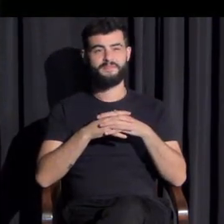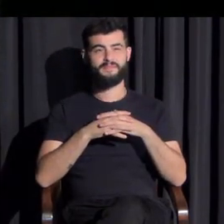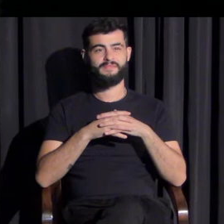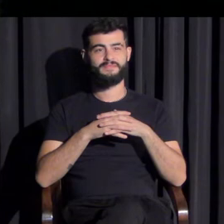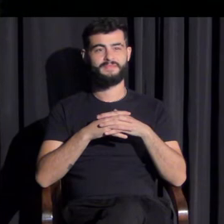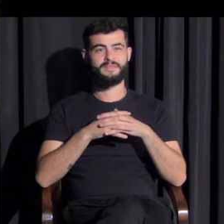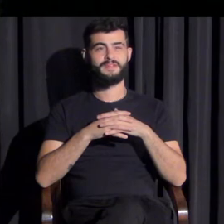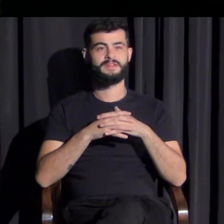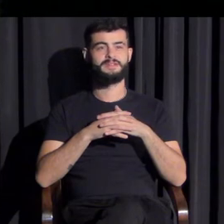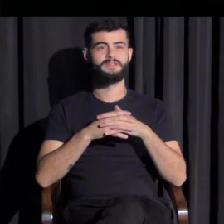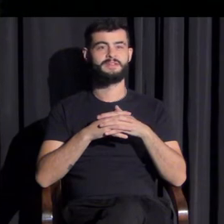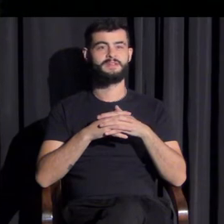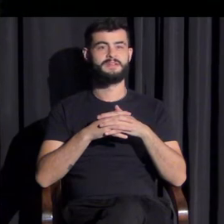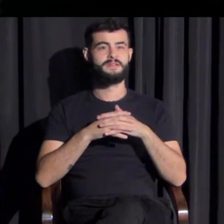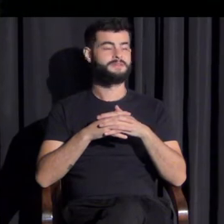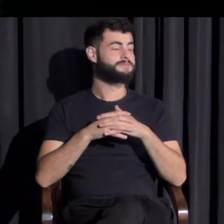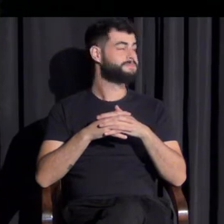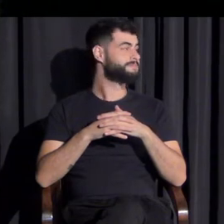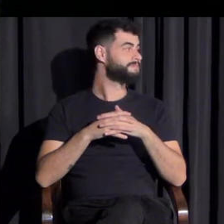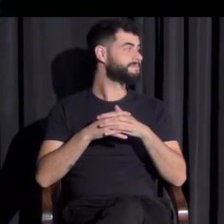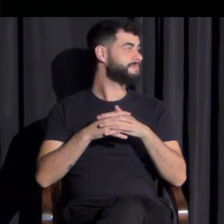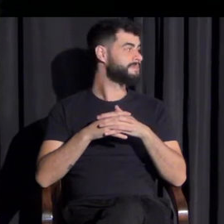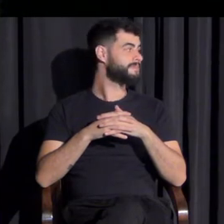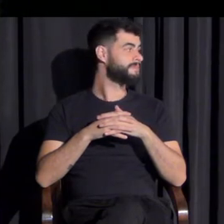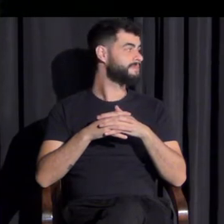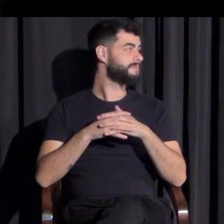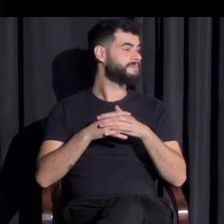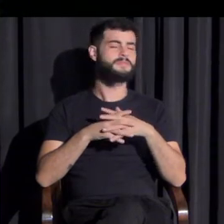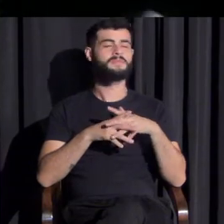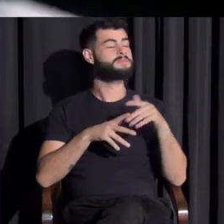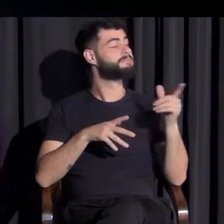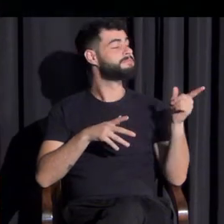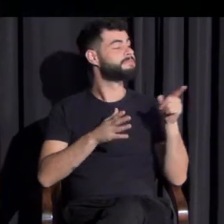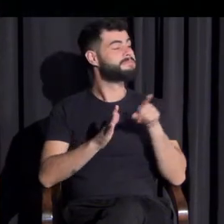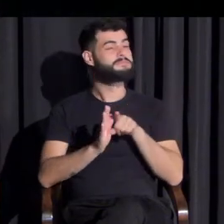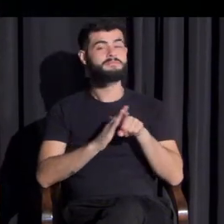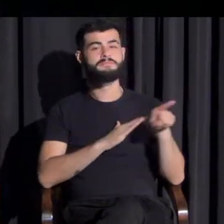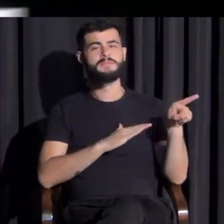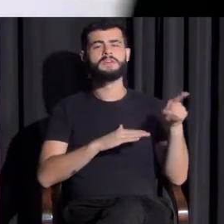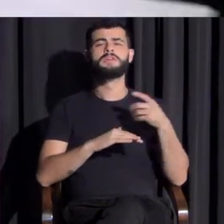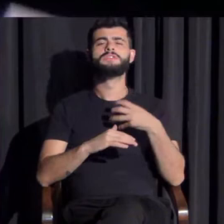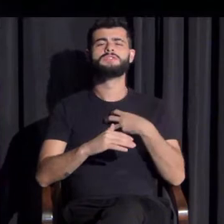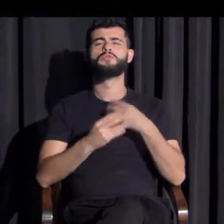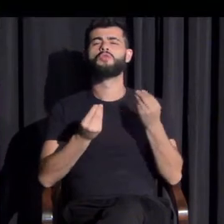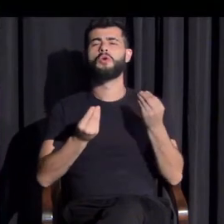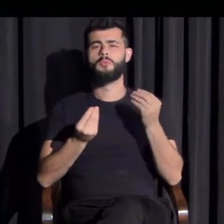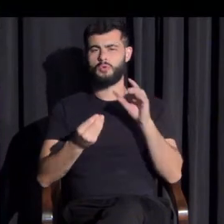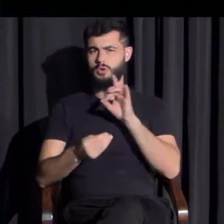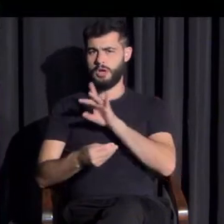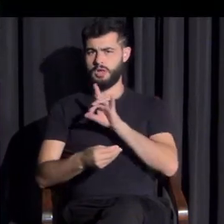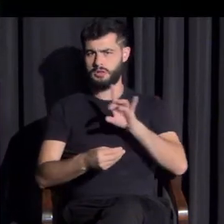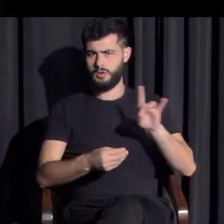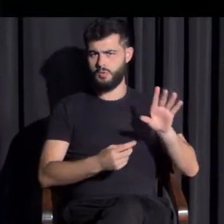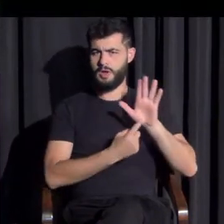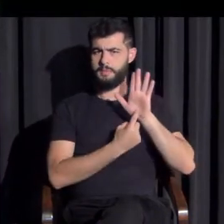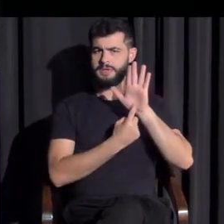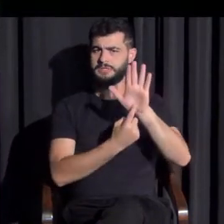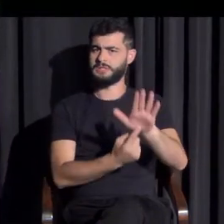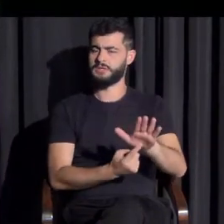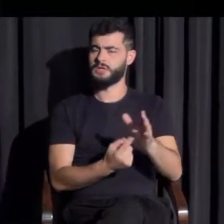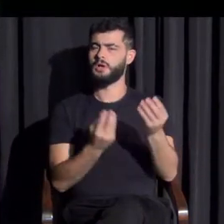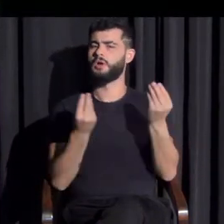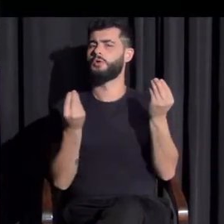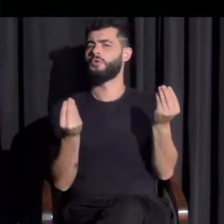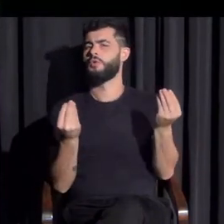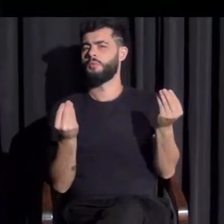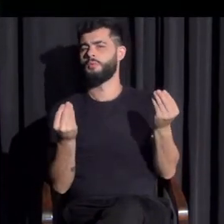então, vamos lá. Clériston vai se apresentar. Como é que vocês pensaram? Nós quatro nos apresentamos ou nos apresentamos antes